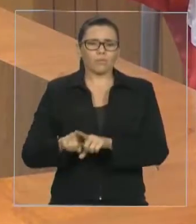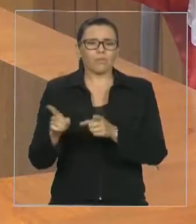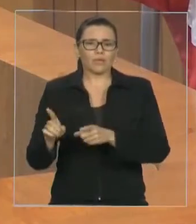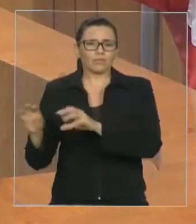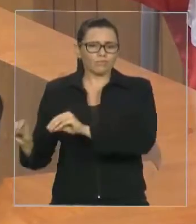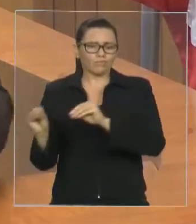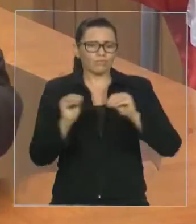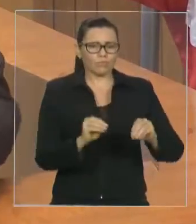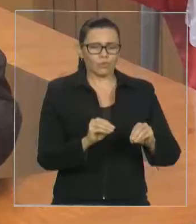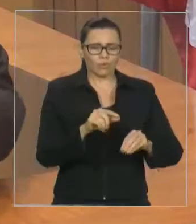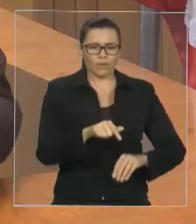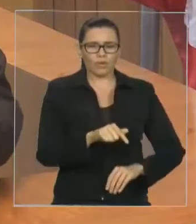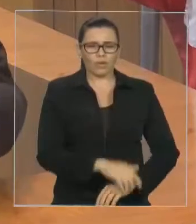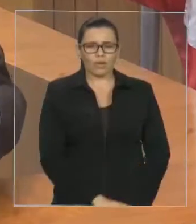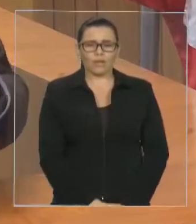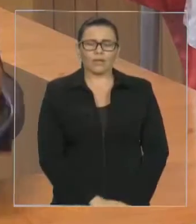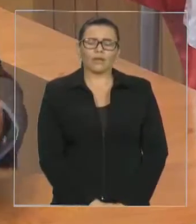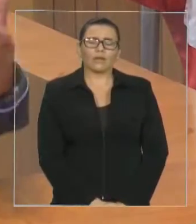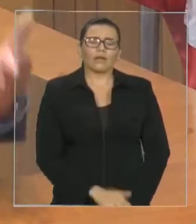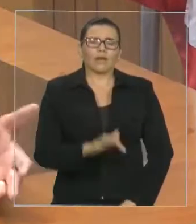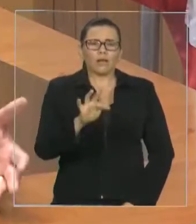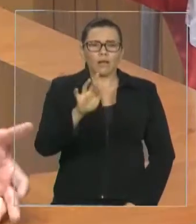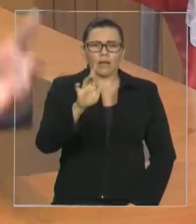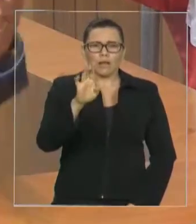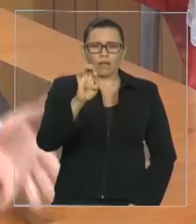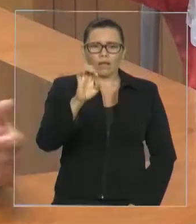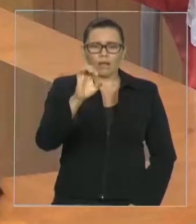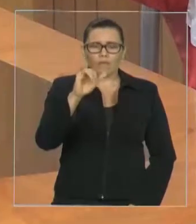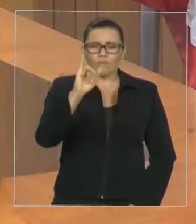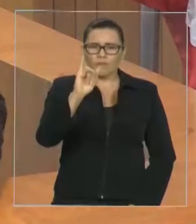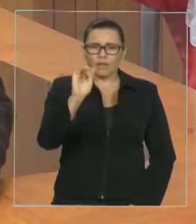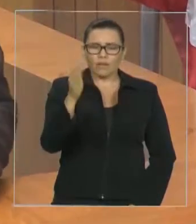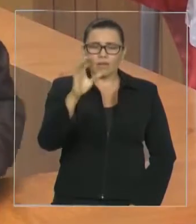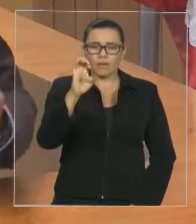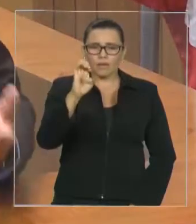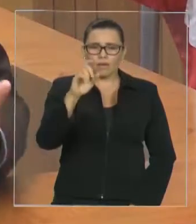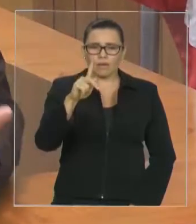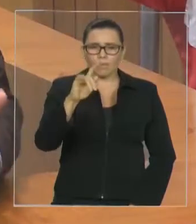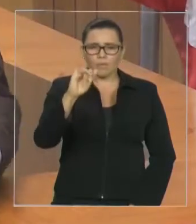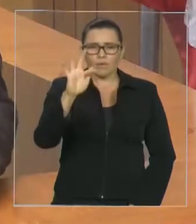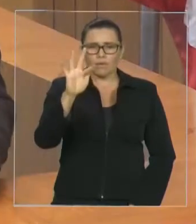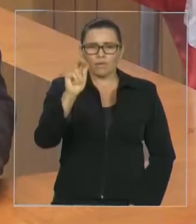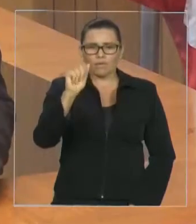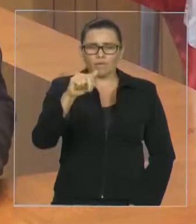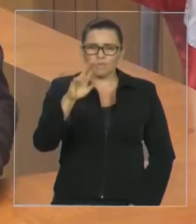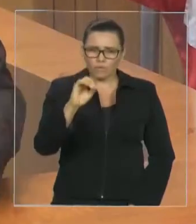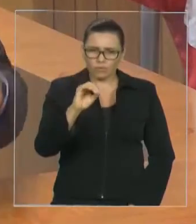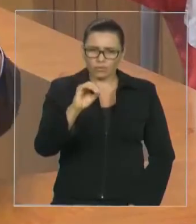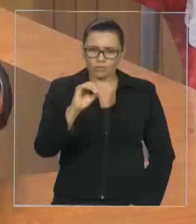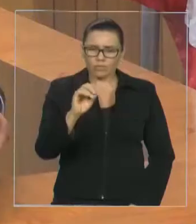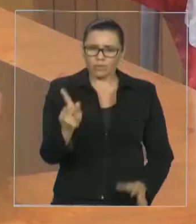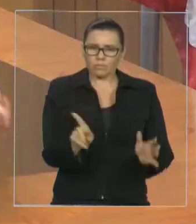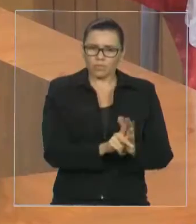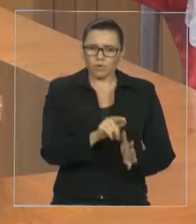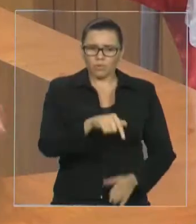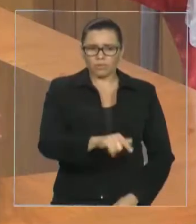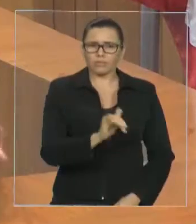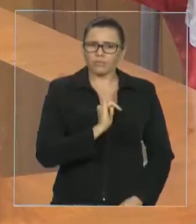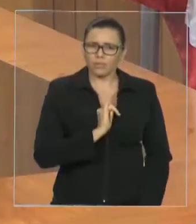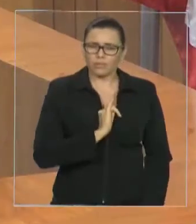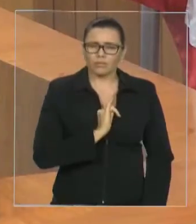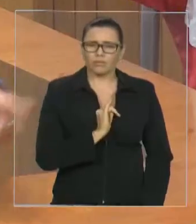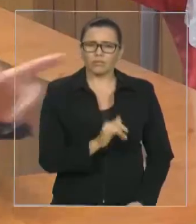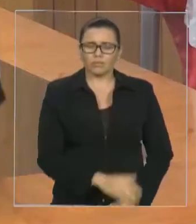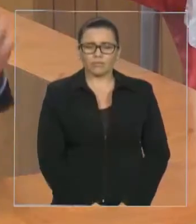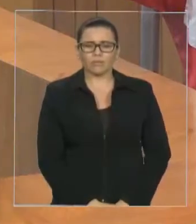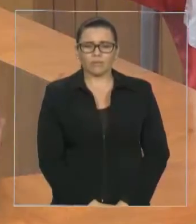Epifânio, não deu mais do que 600 pessoas no estádio de futebol. Foi uma vergonha, mas foi um protesto para a